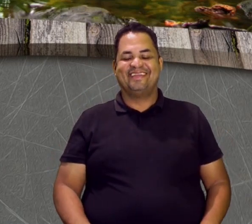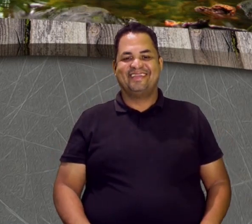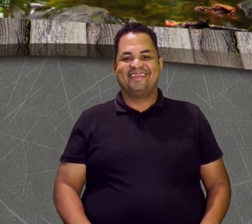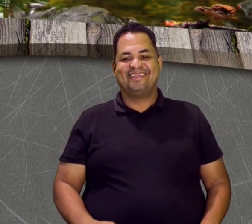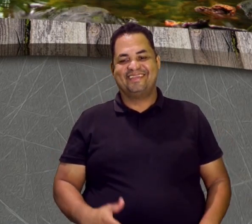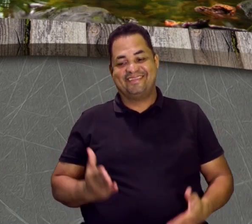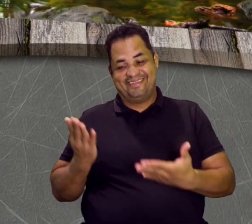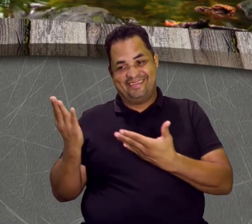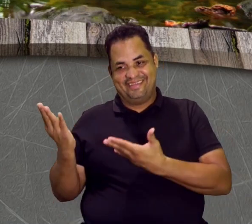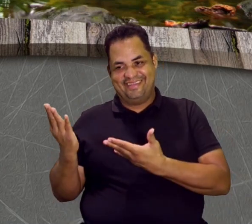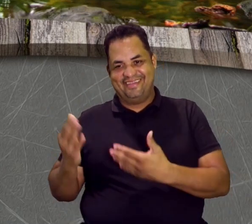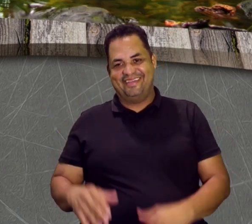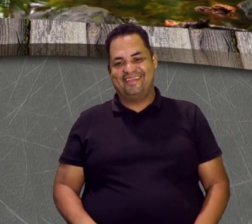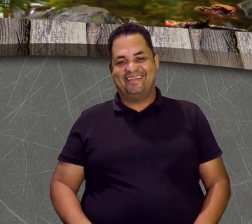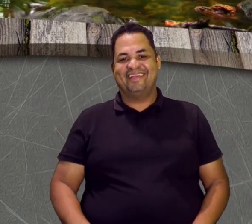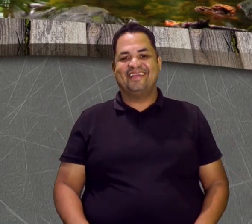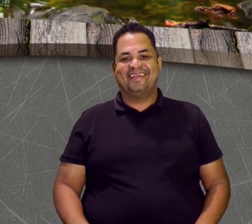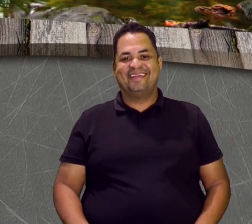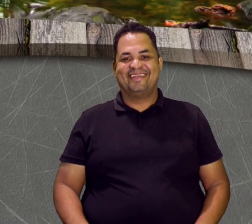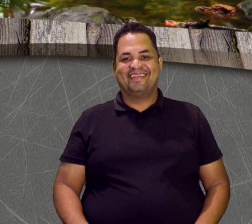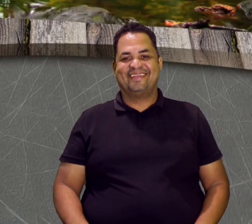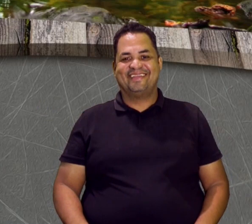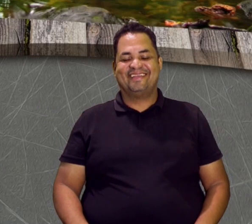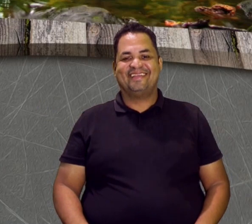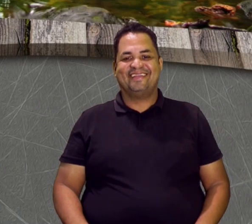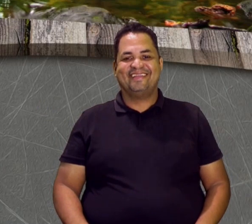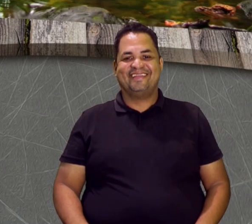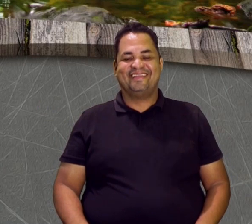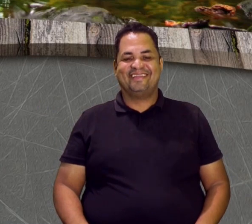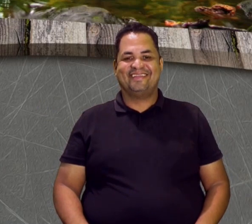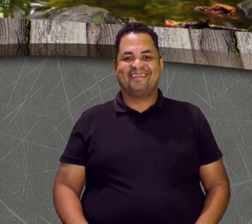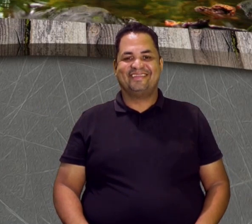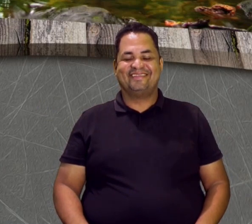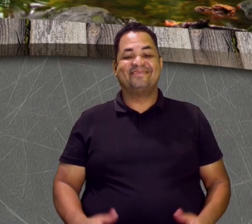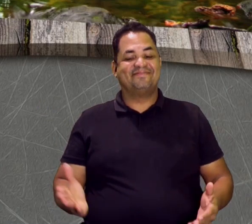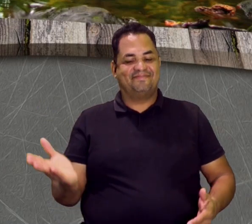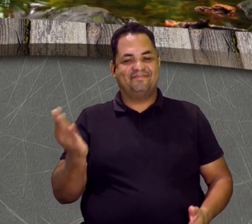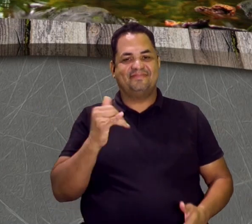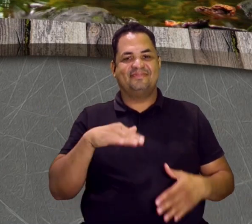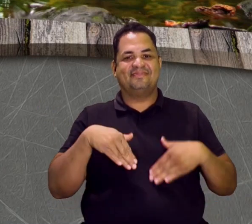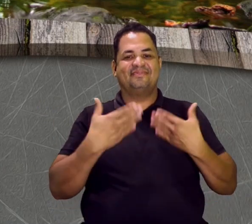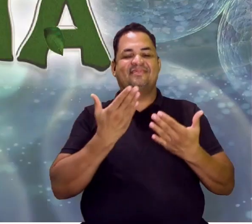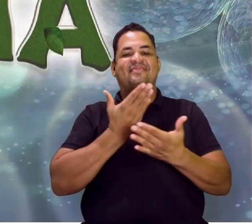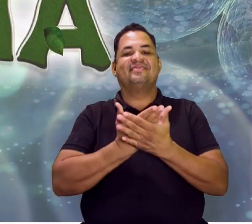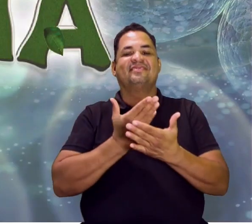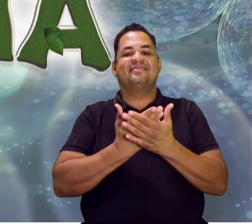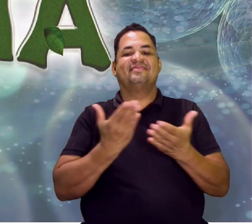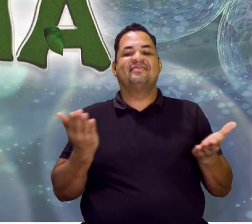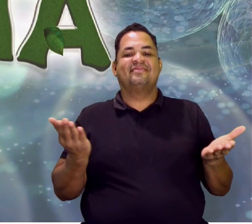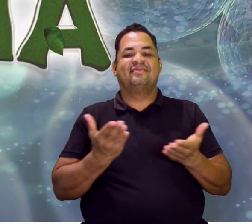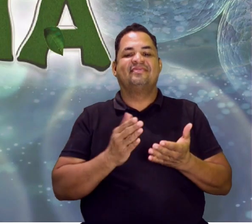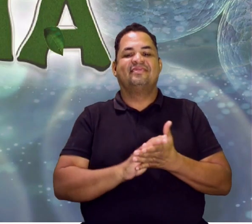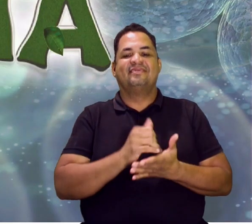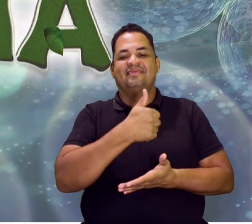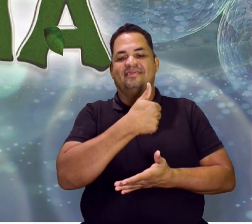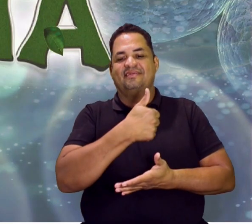Pra cá, professora, né, Samuel? Ei, Lili. Vamos lá, gente? Qual é a nossa aula de hoje? Aula